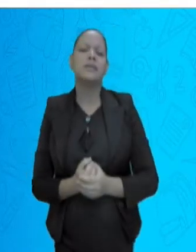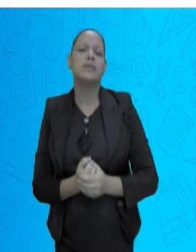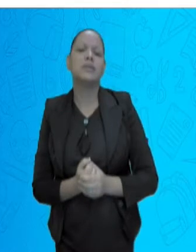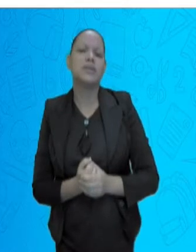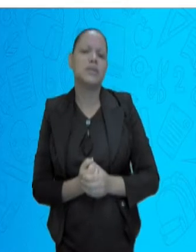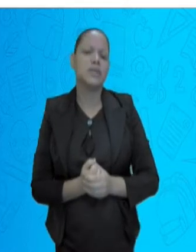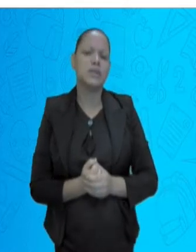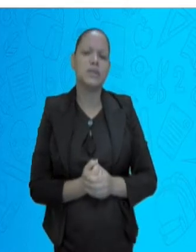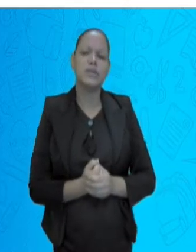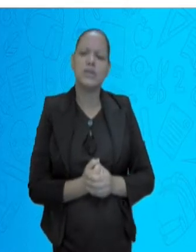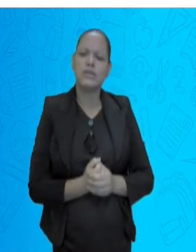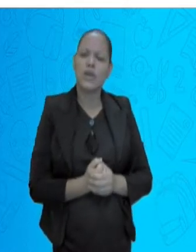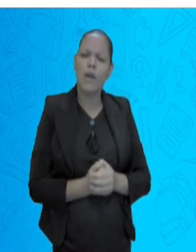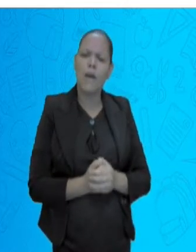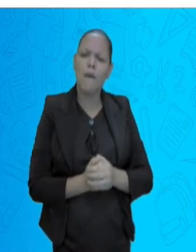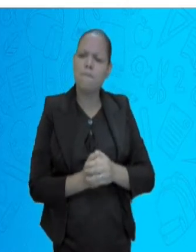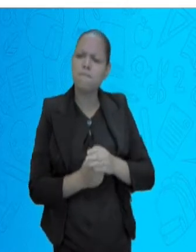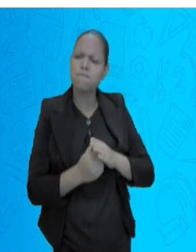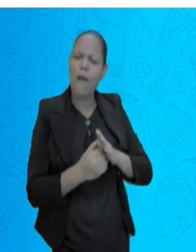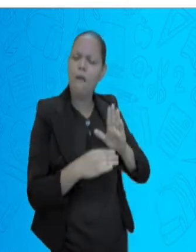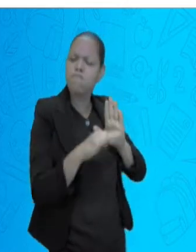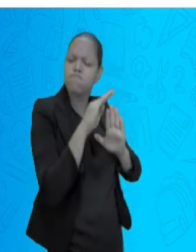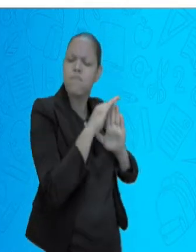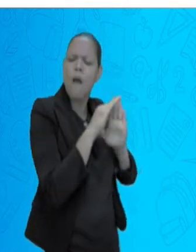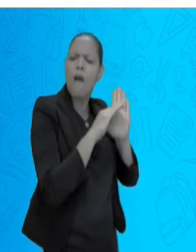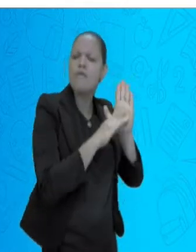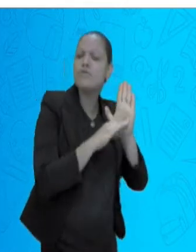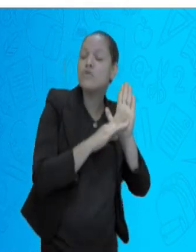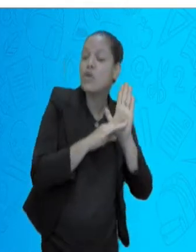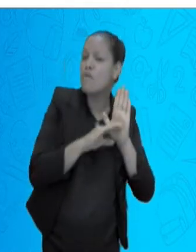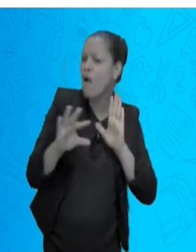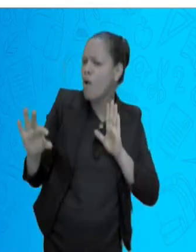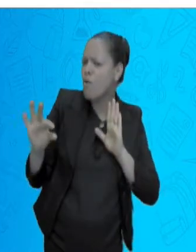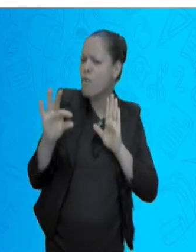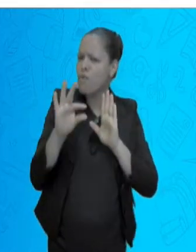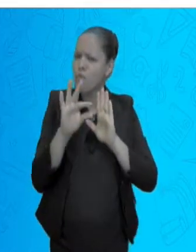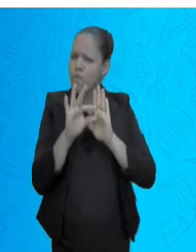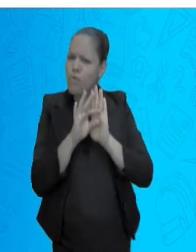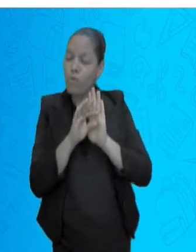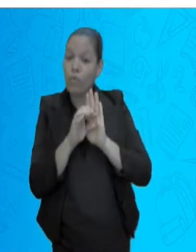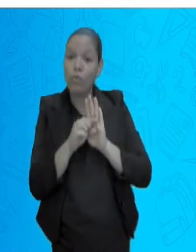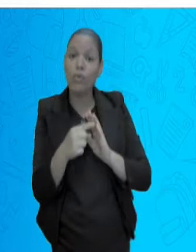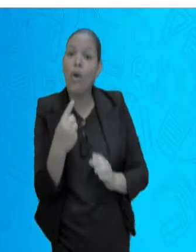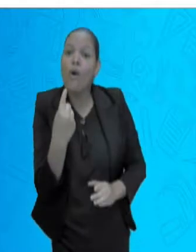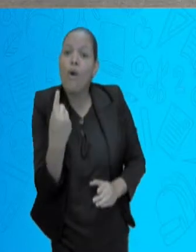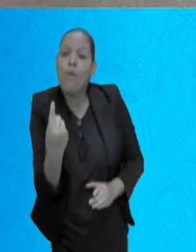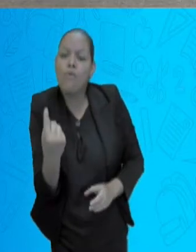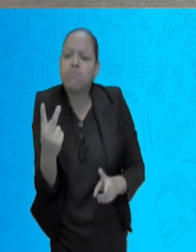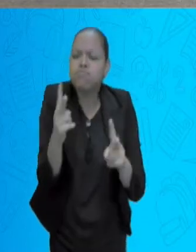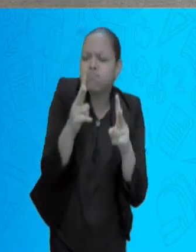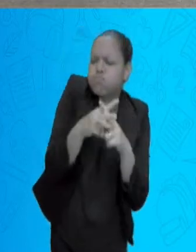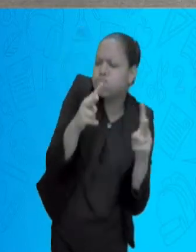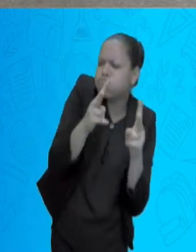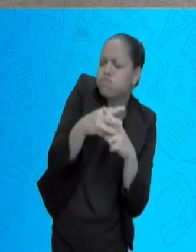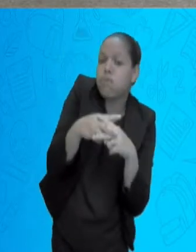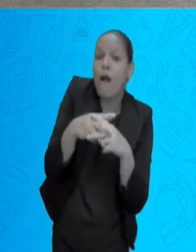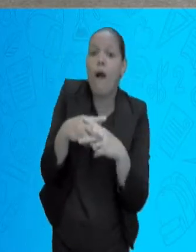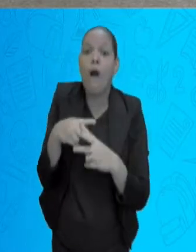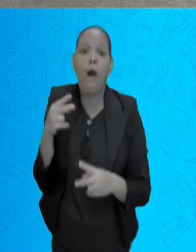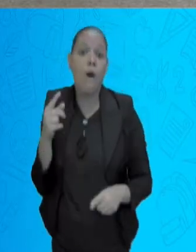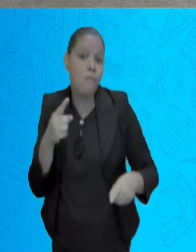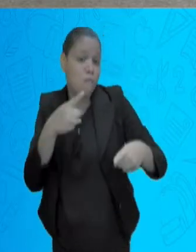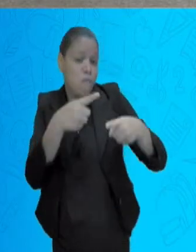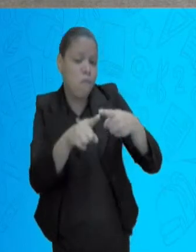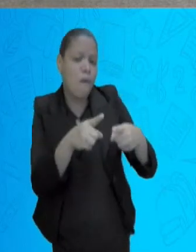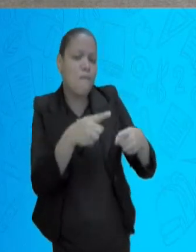curta, apresenta apenas um conflito. Apresenta apenas um problema para ser resolvido. Por